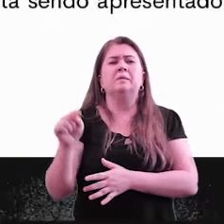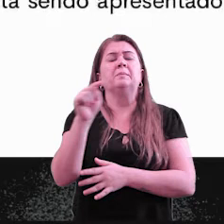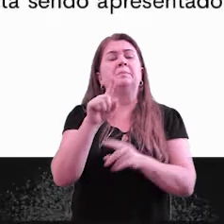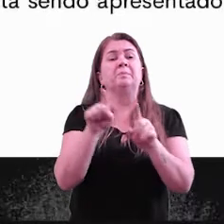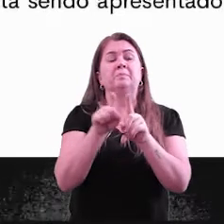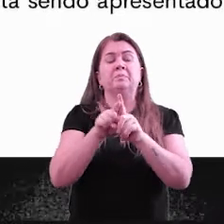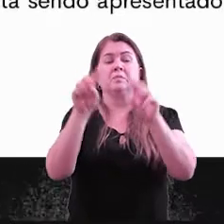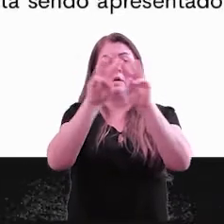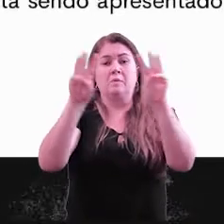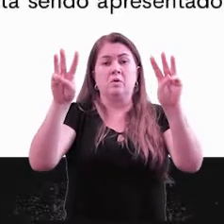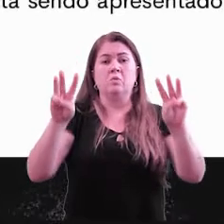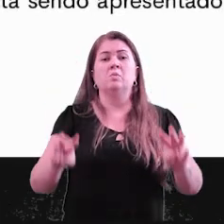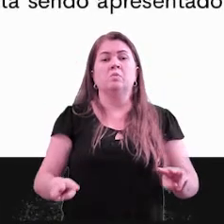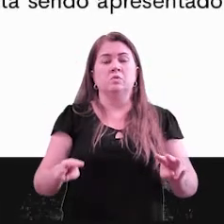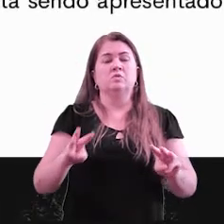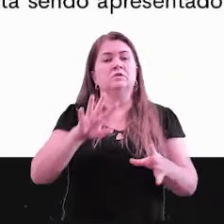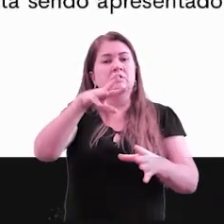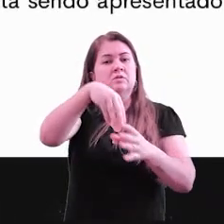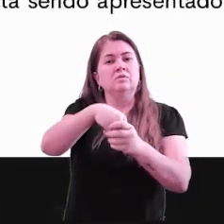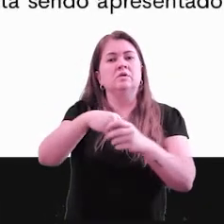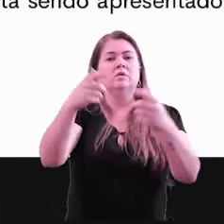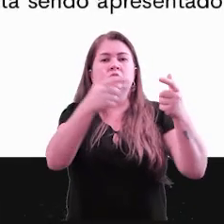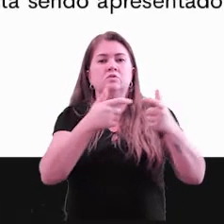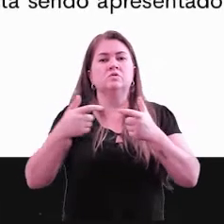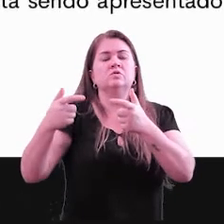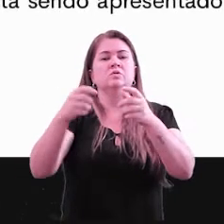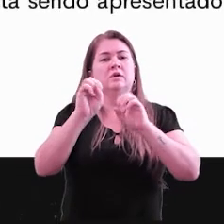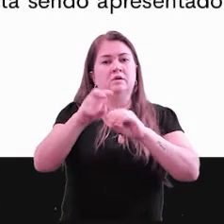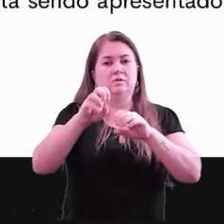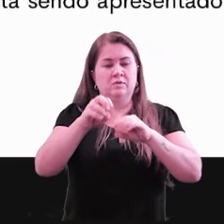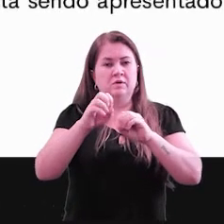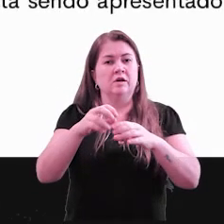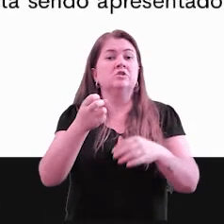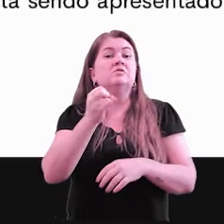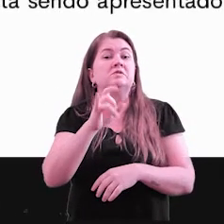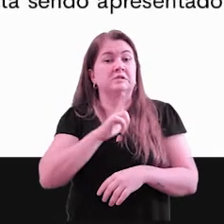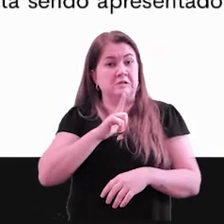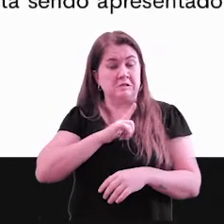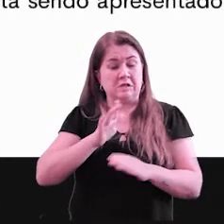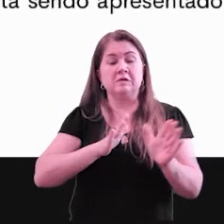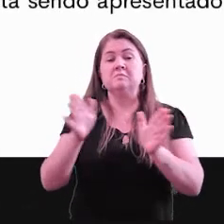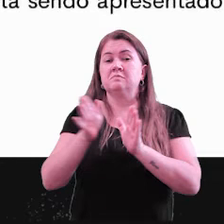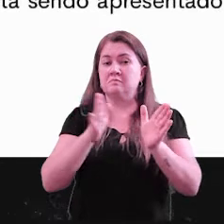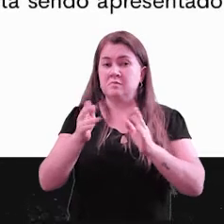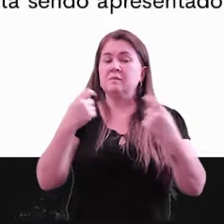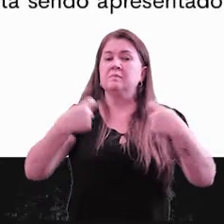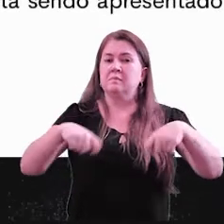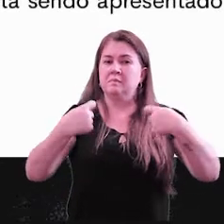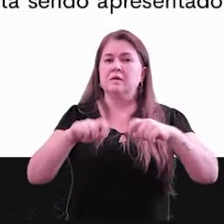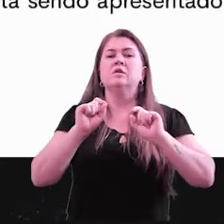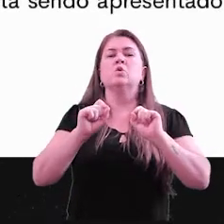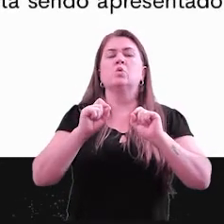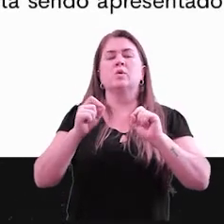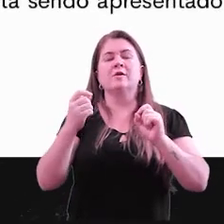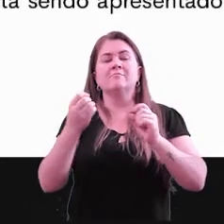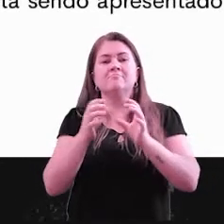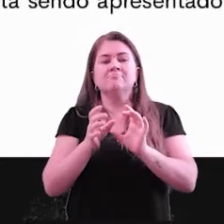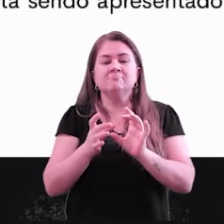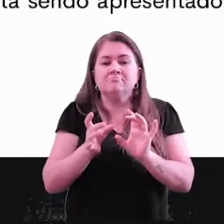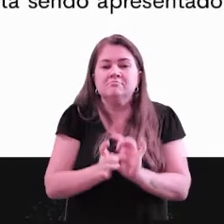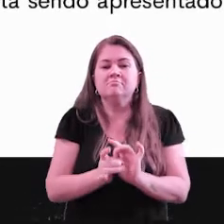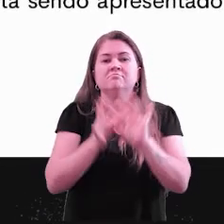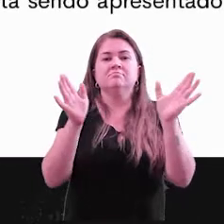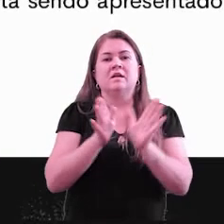educativos, quando acessíveis, devem proporcionar a comunicação para todos os seus usuários, permitindo que cada um possa